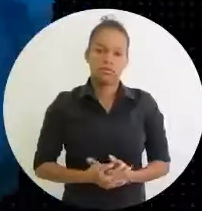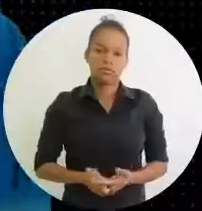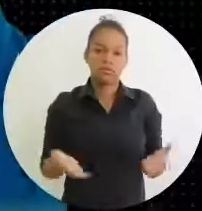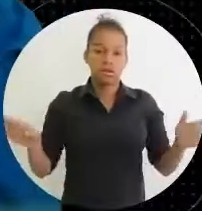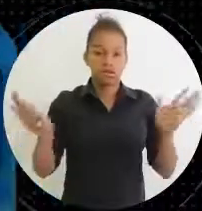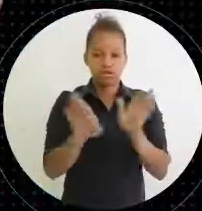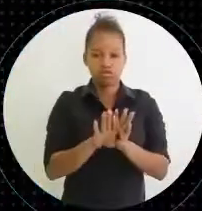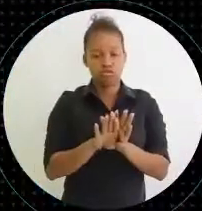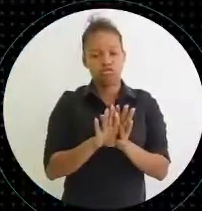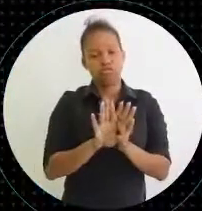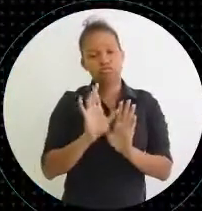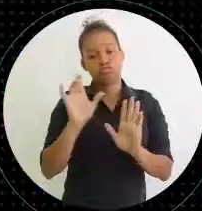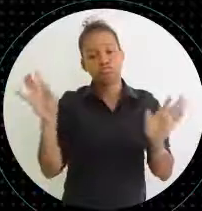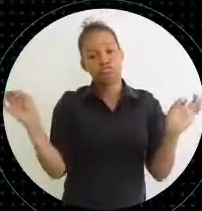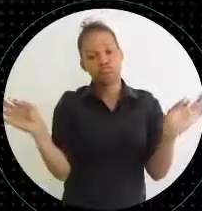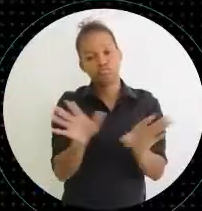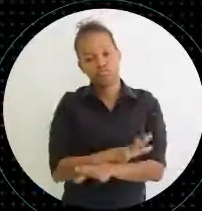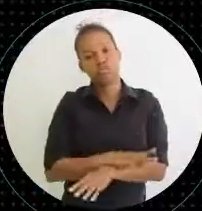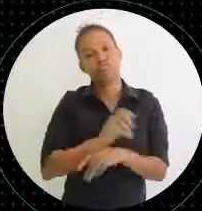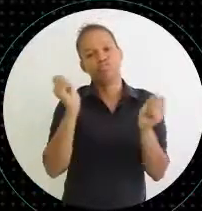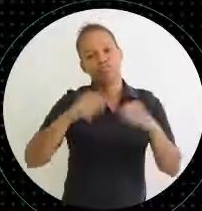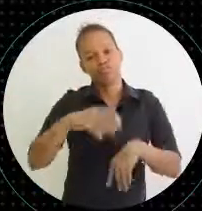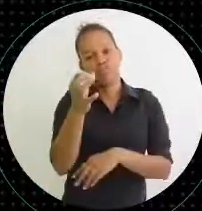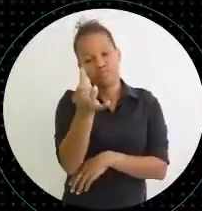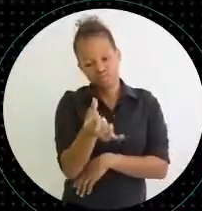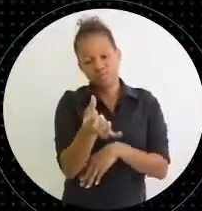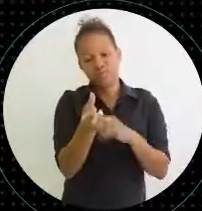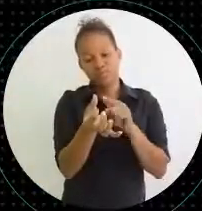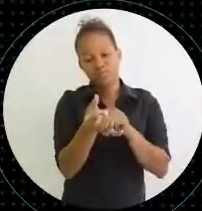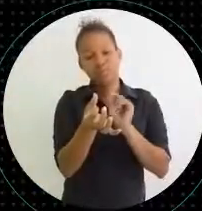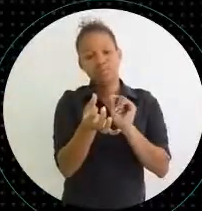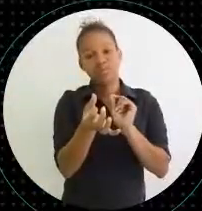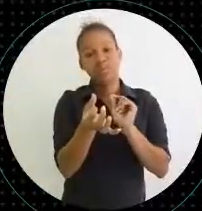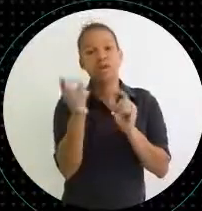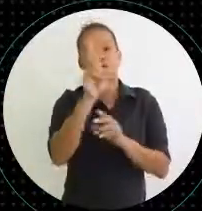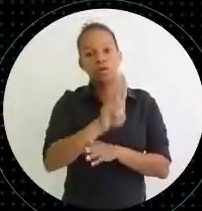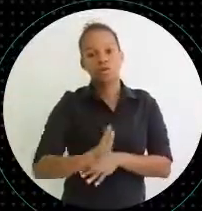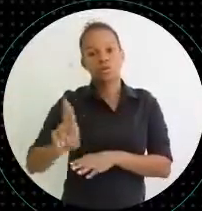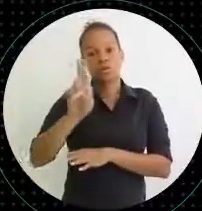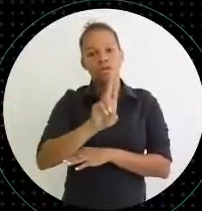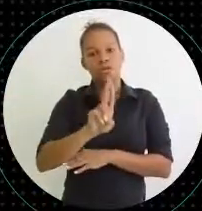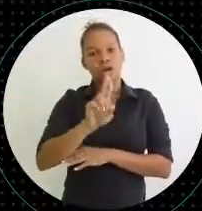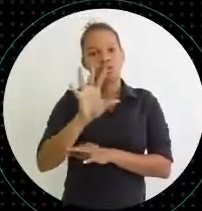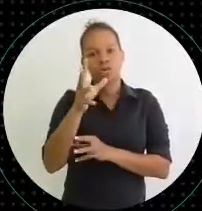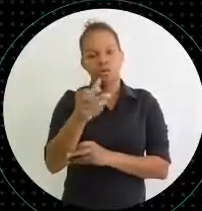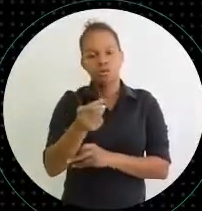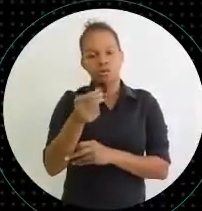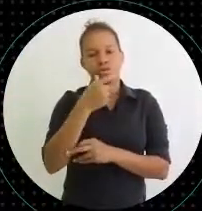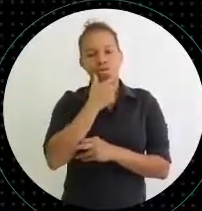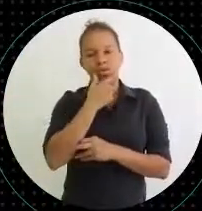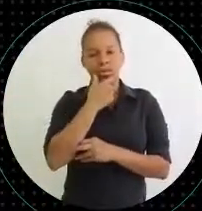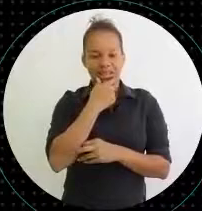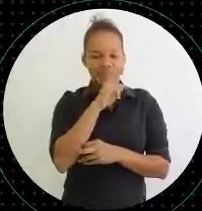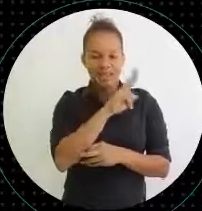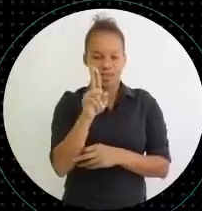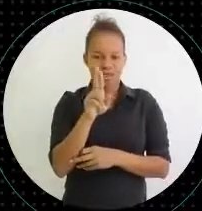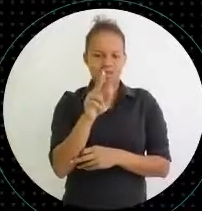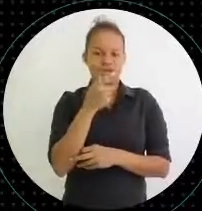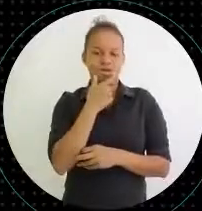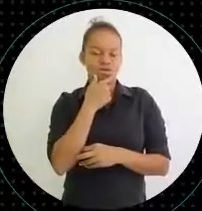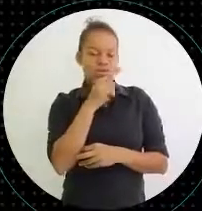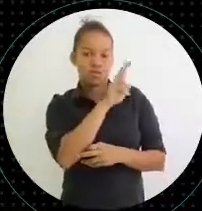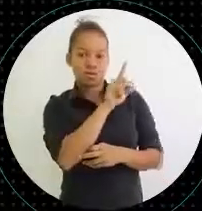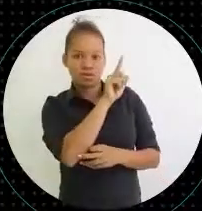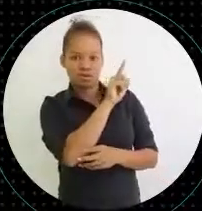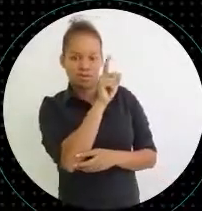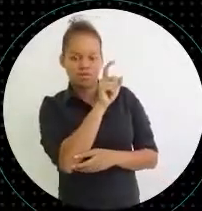E chegamos na nossa última competência, a sexta competência. Utilizar o Bootstrap Framework. Vamos saber o que é o Bootstrap e